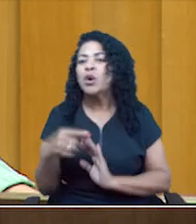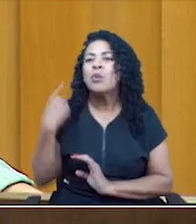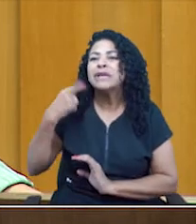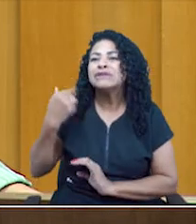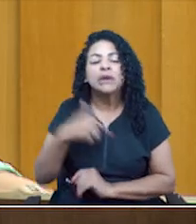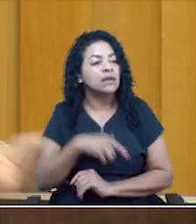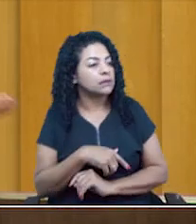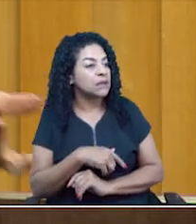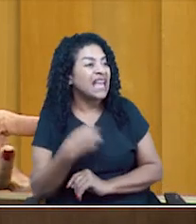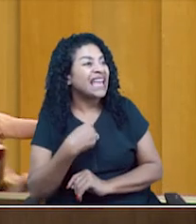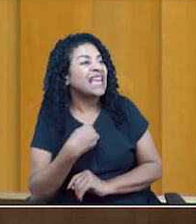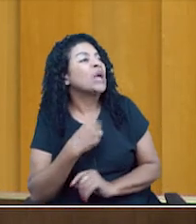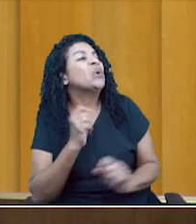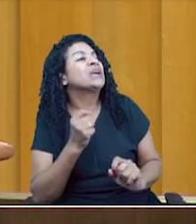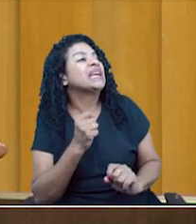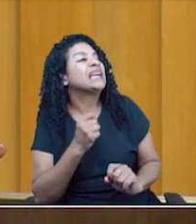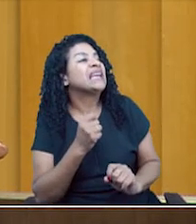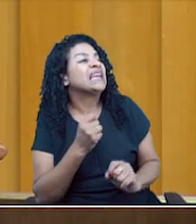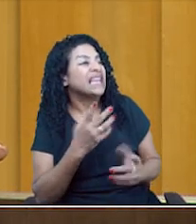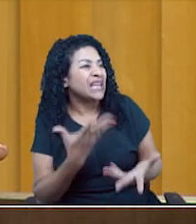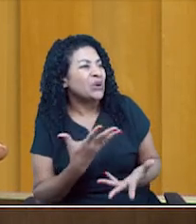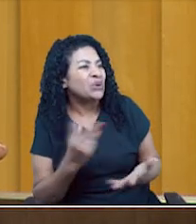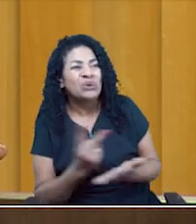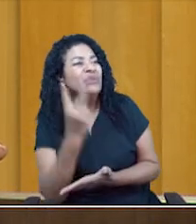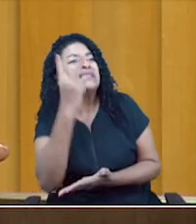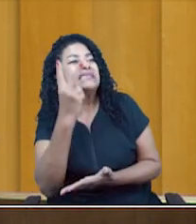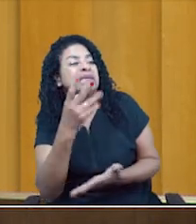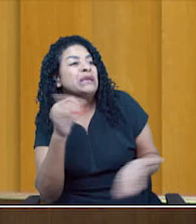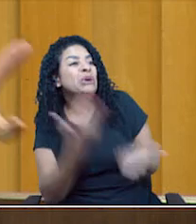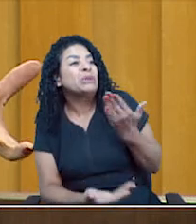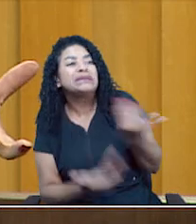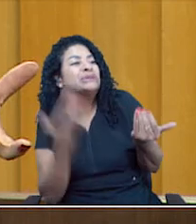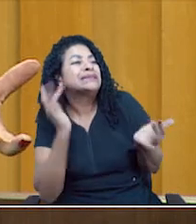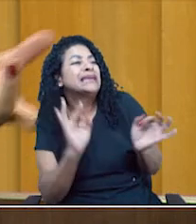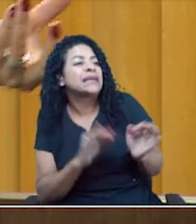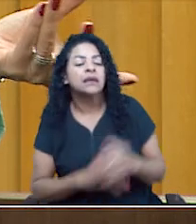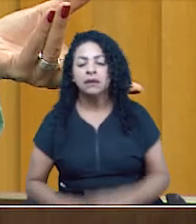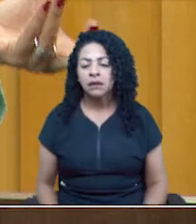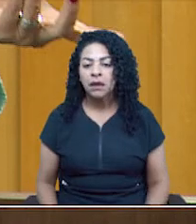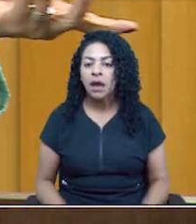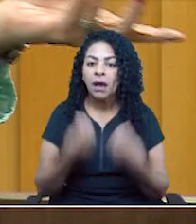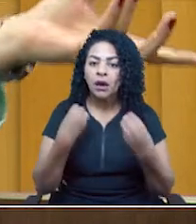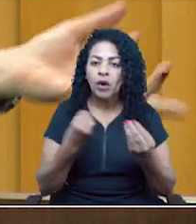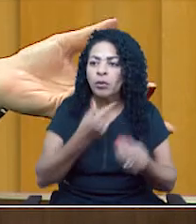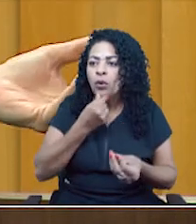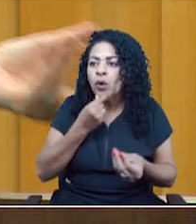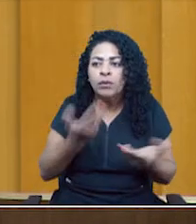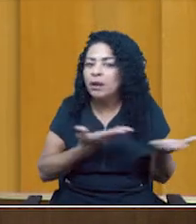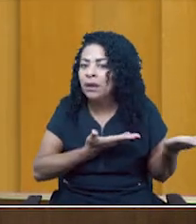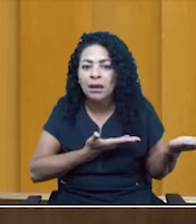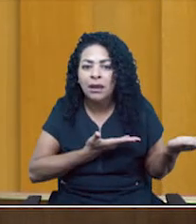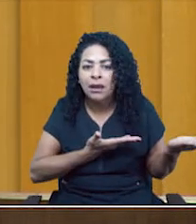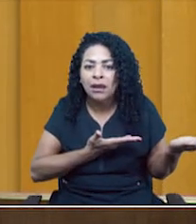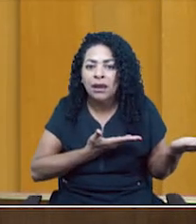Que nem ele sabia, ele estava escutando tudo ali, mas ele não sabia. Imagina o desespero do cidadão, o que essa mulher está falando?